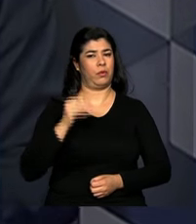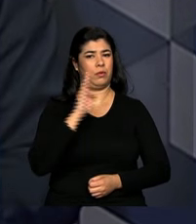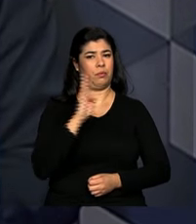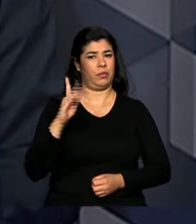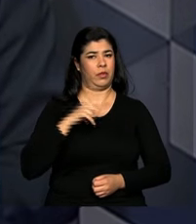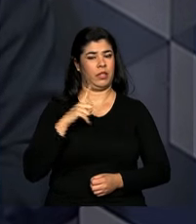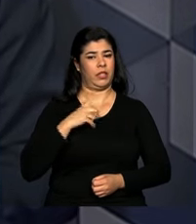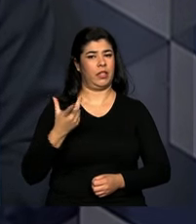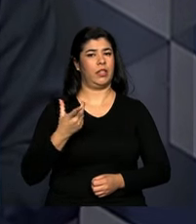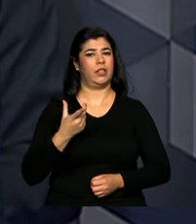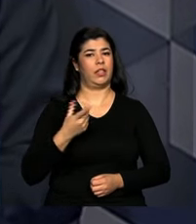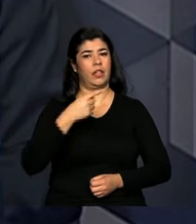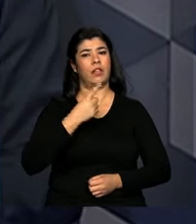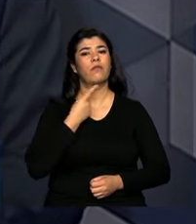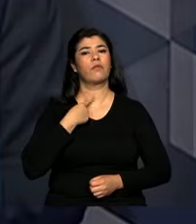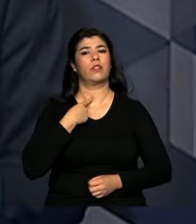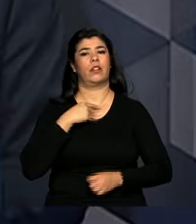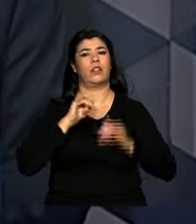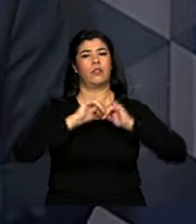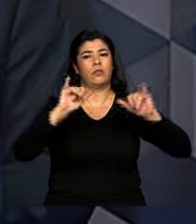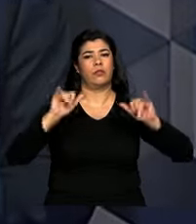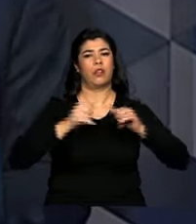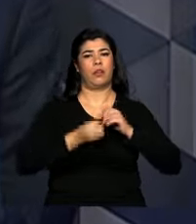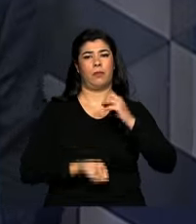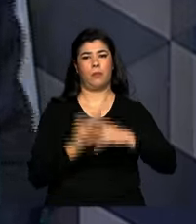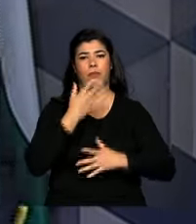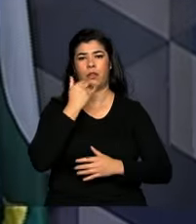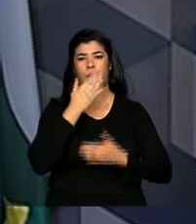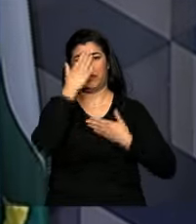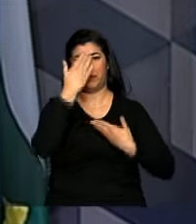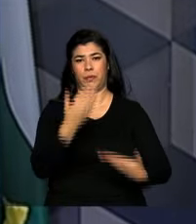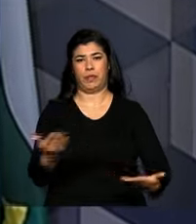nossa vocação de produzir alimentos. Muito obrigado.